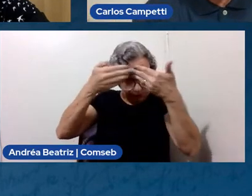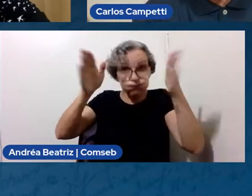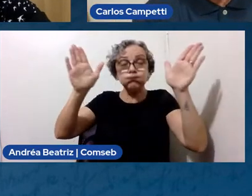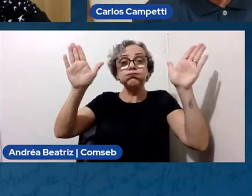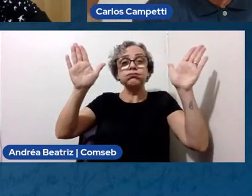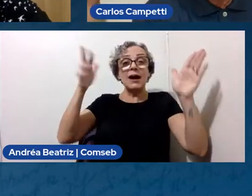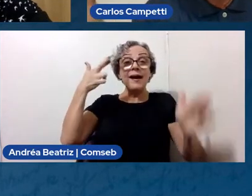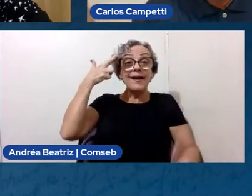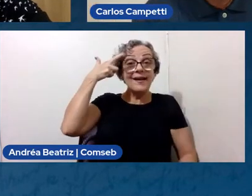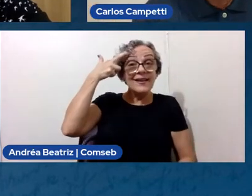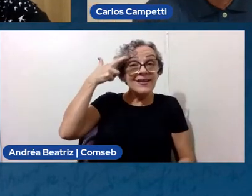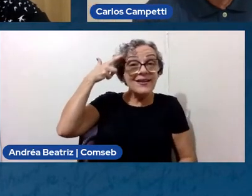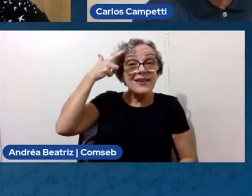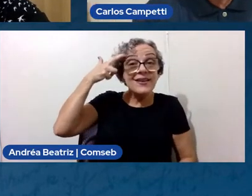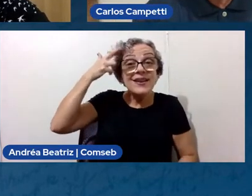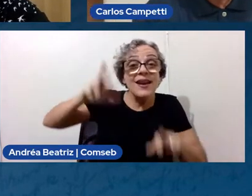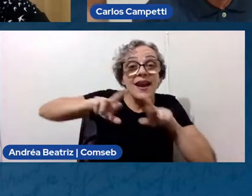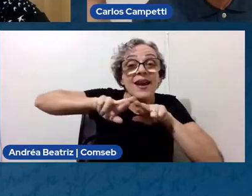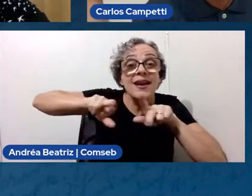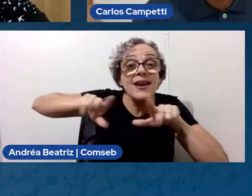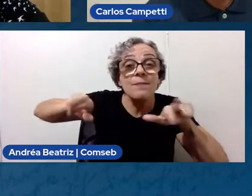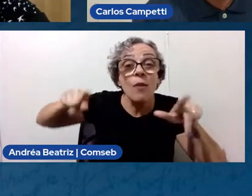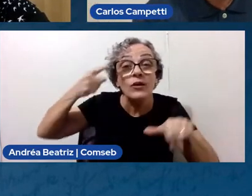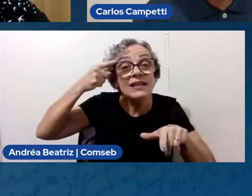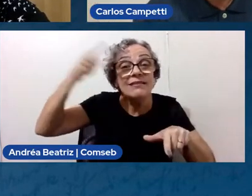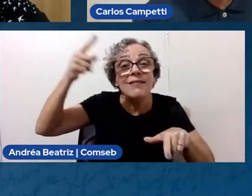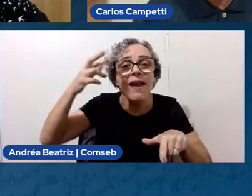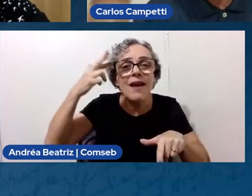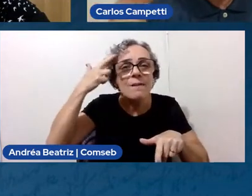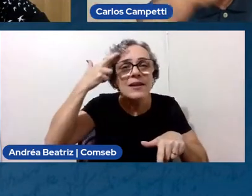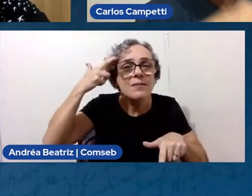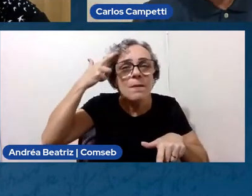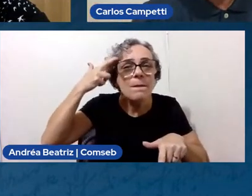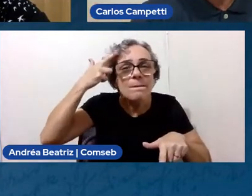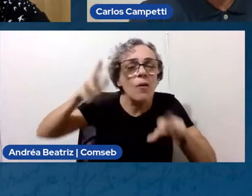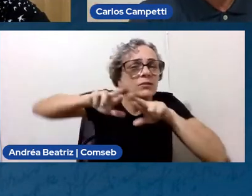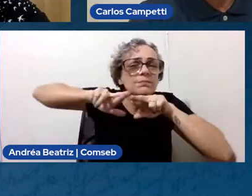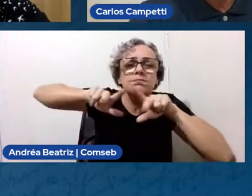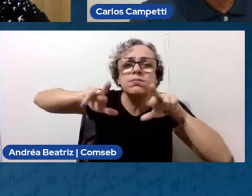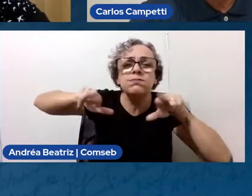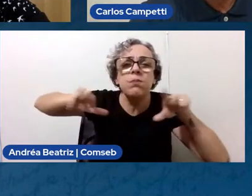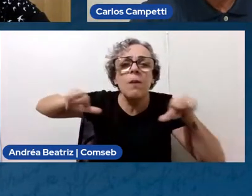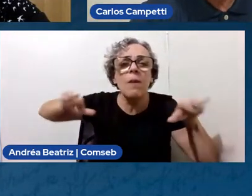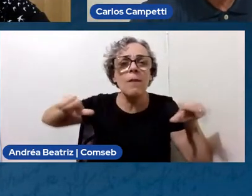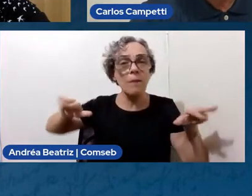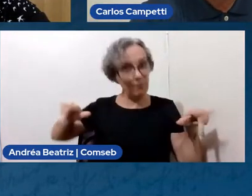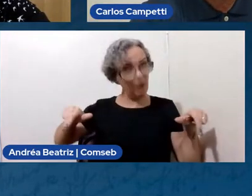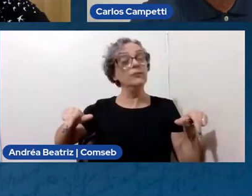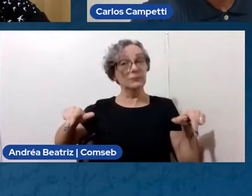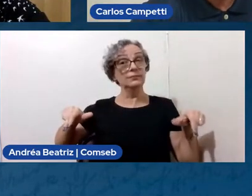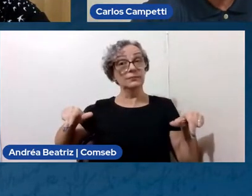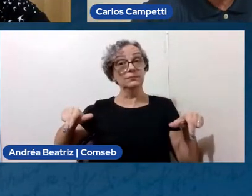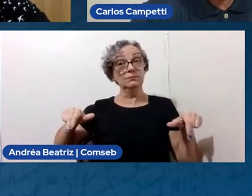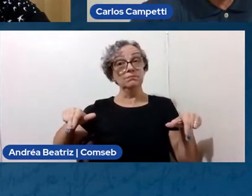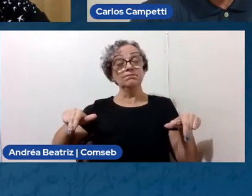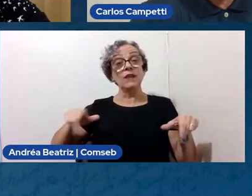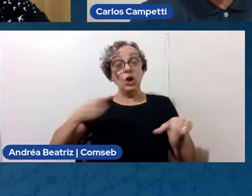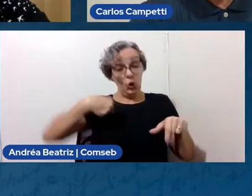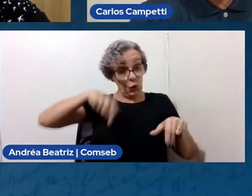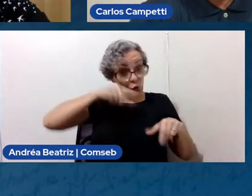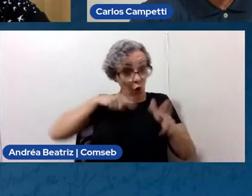hipóteses que naturalmente vão se desdobrando na medida em que nós vamos avançando também na